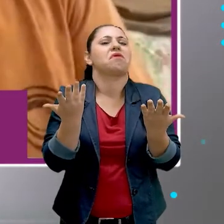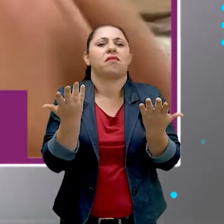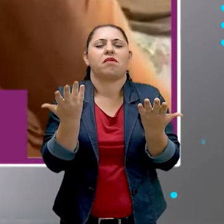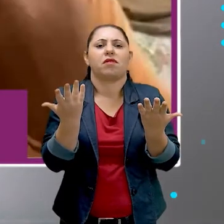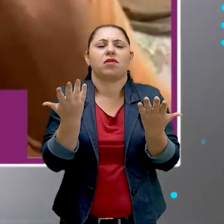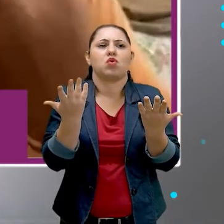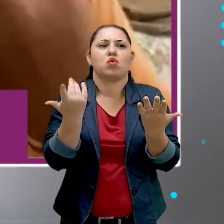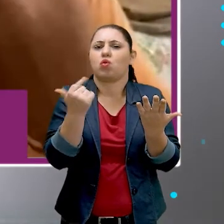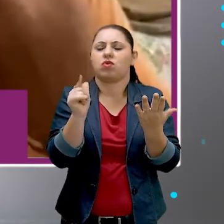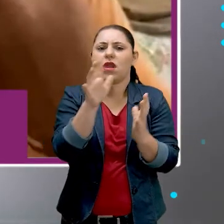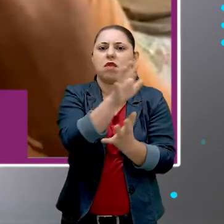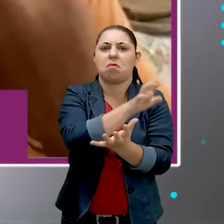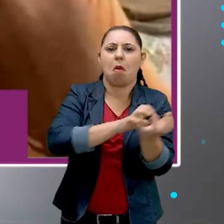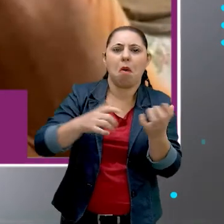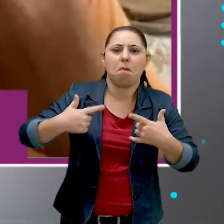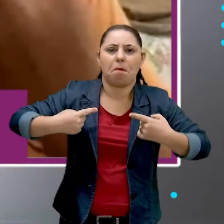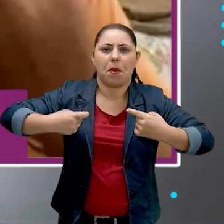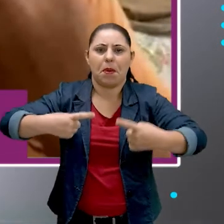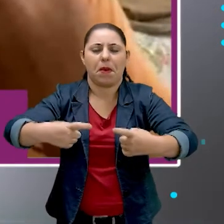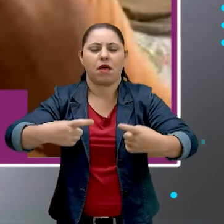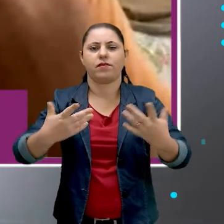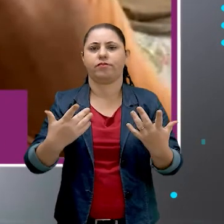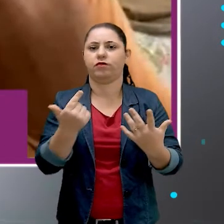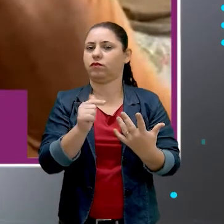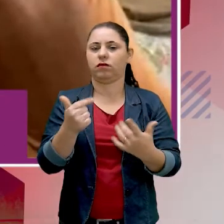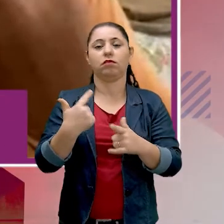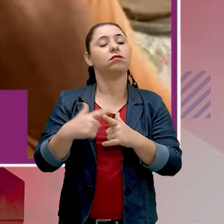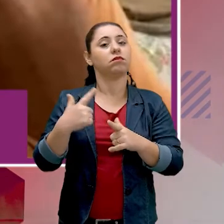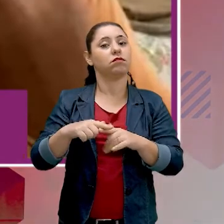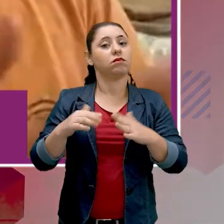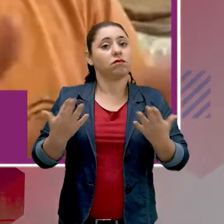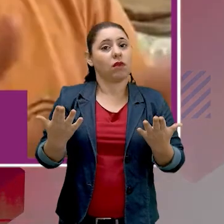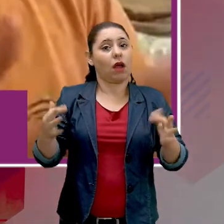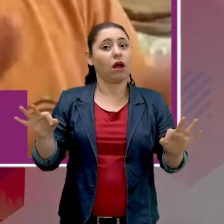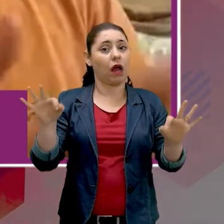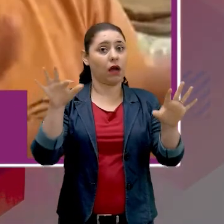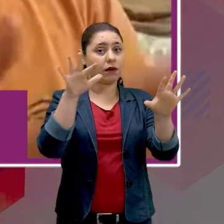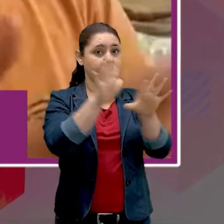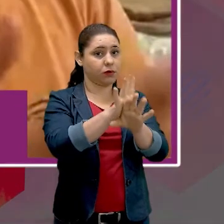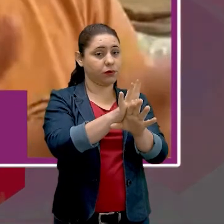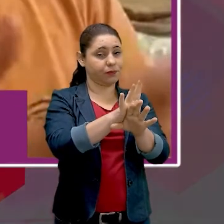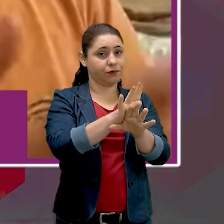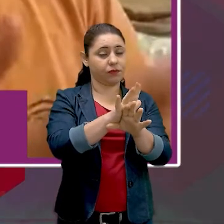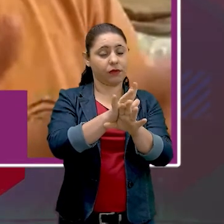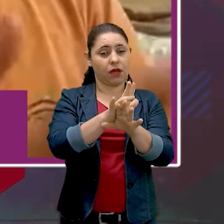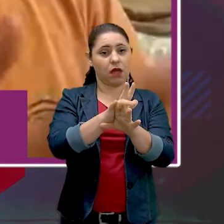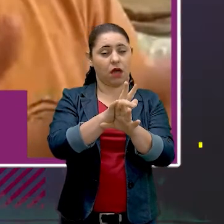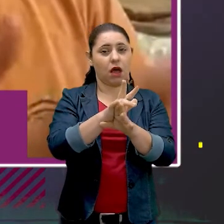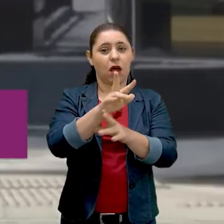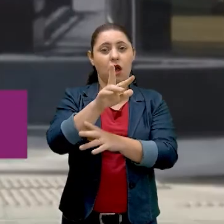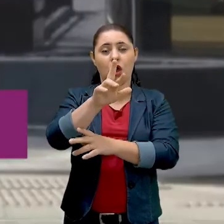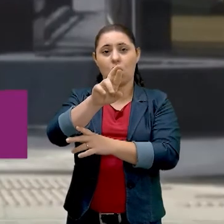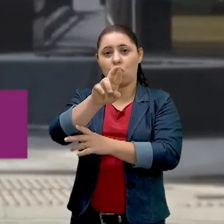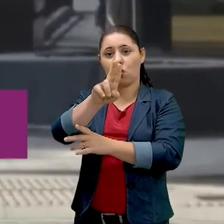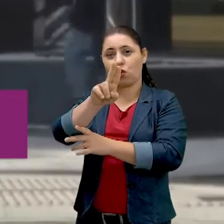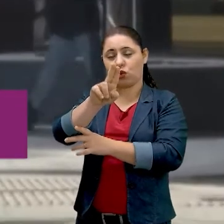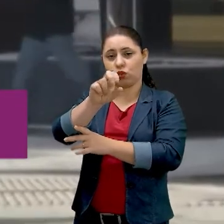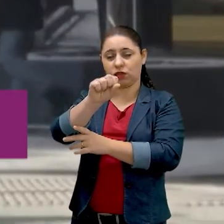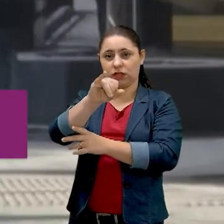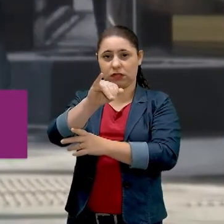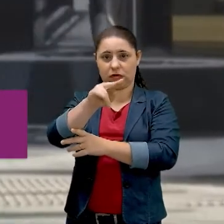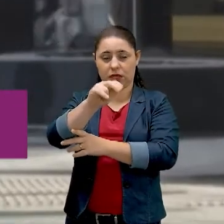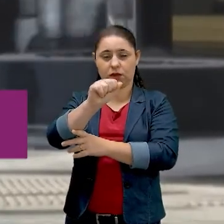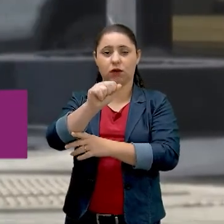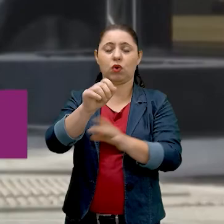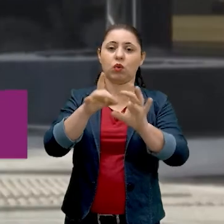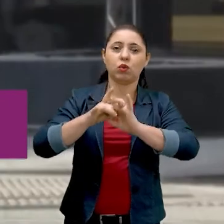século XXI, não tem mais Guerra Fria? Tem uma lógica? Tem. Desde quando acabou a União Soviética, aquela região do leste